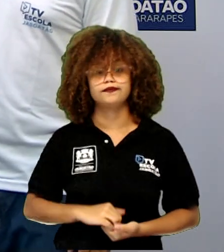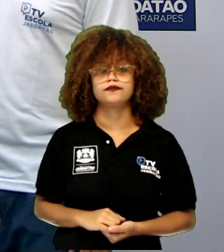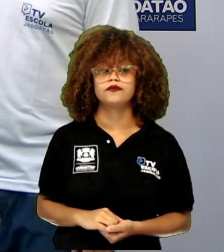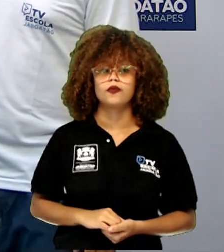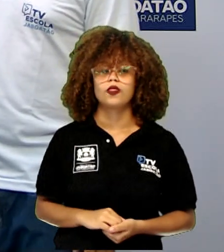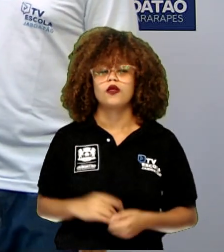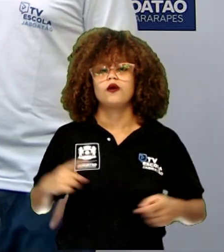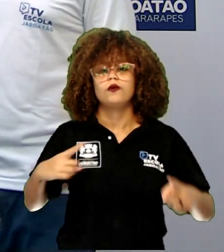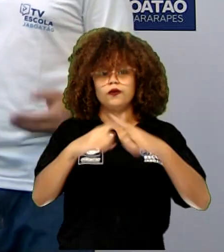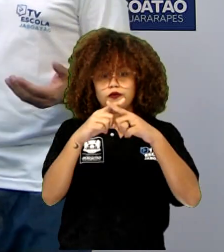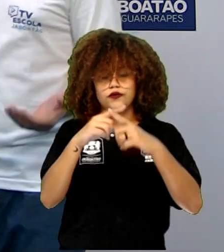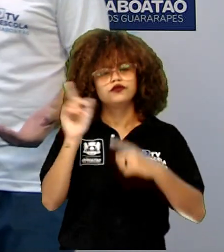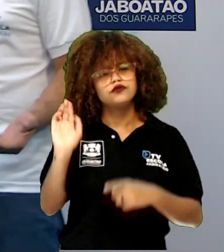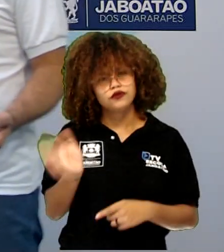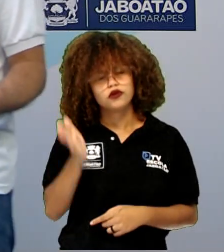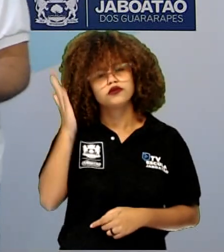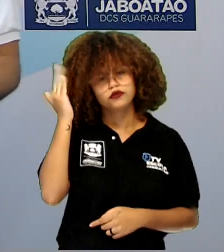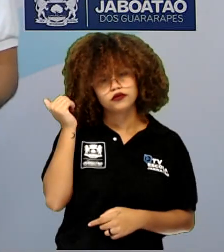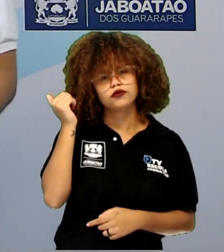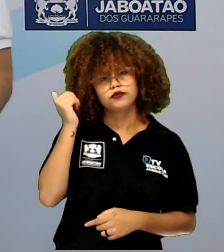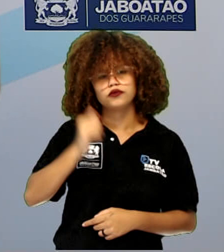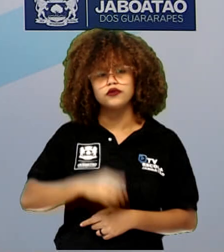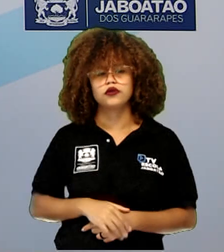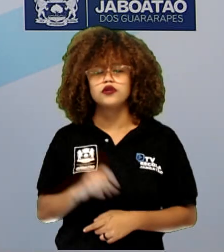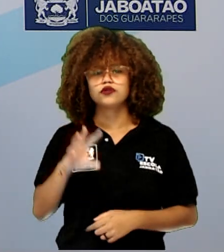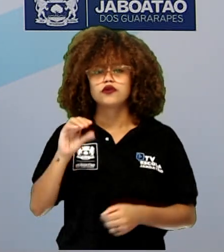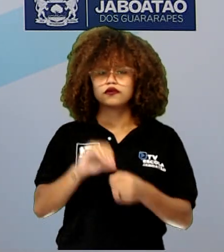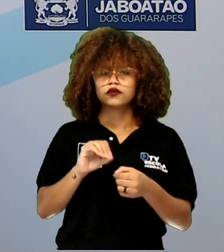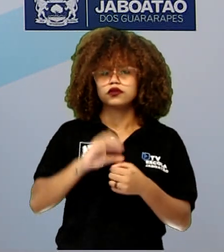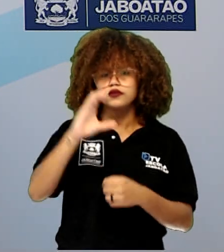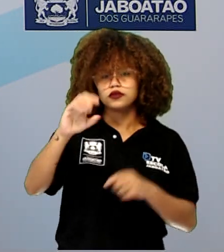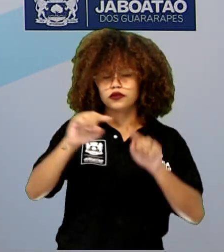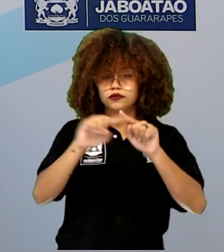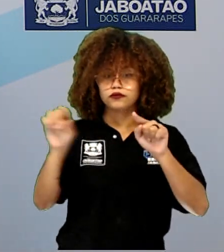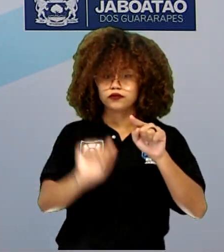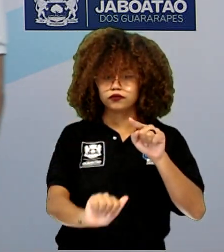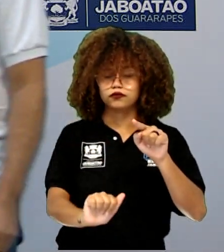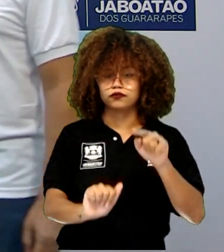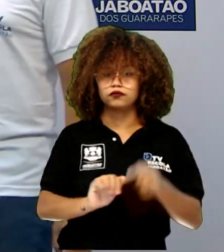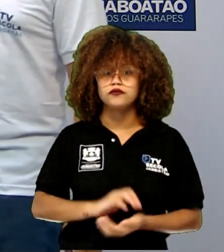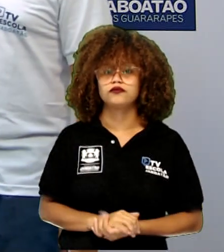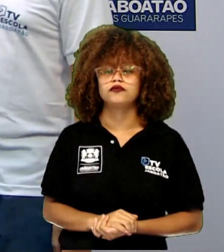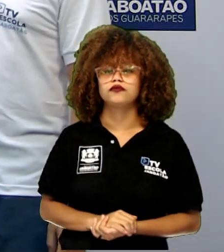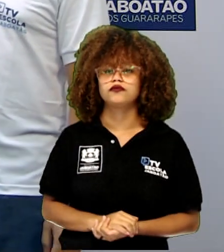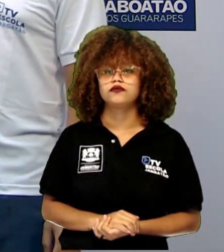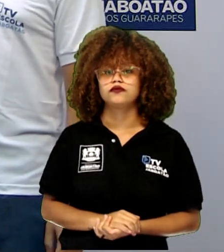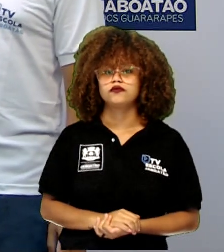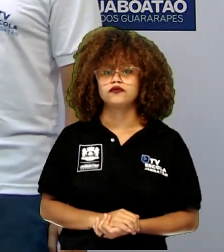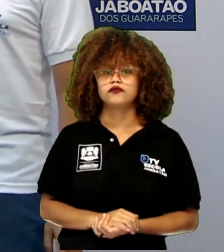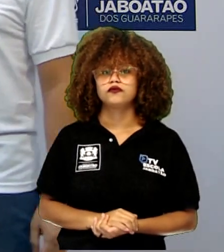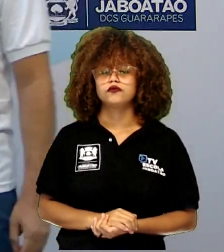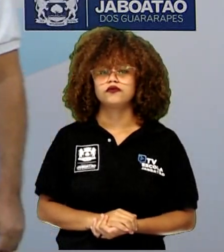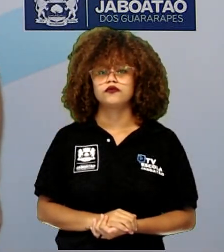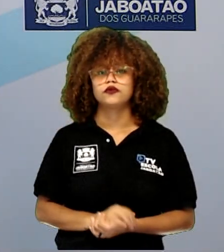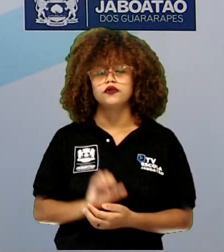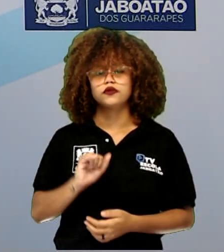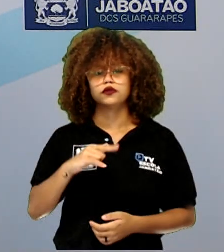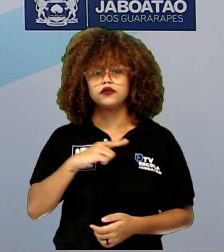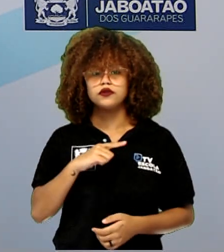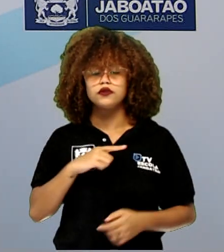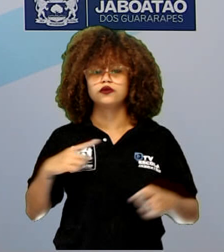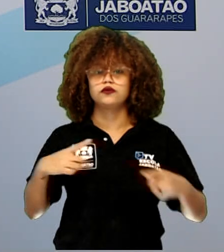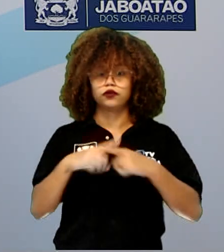produto as raízes você já sabe é só fazer cê sobre a no caso como produto das